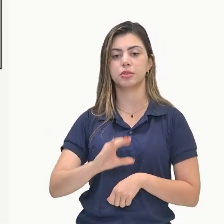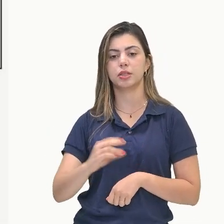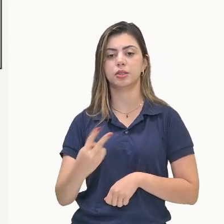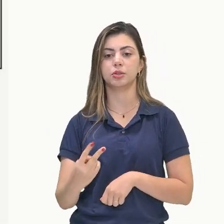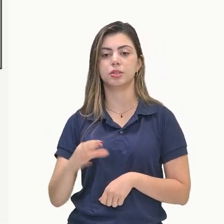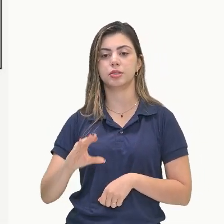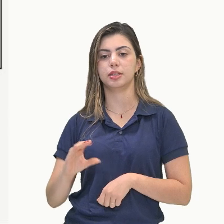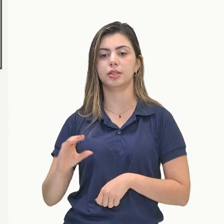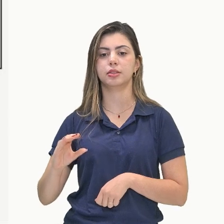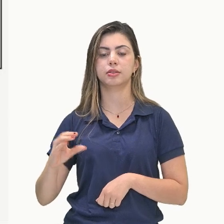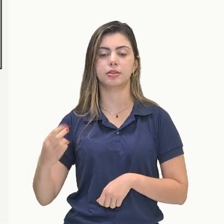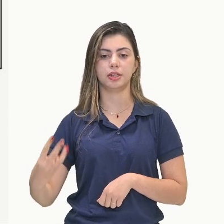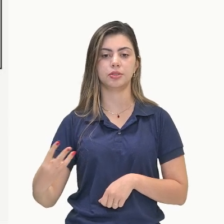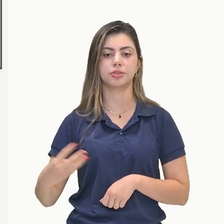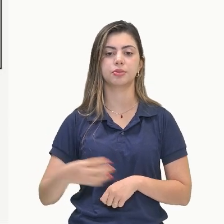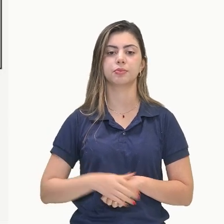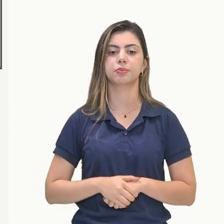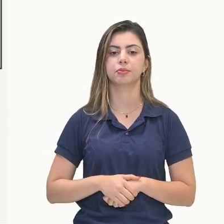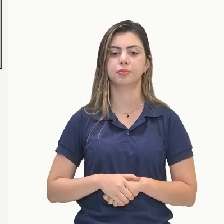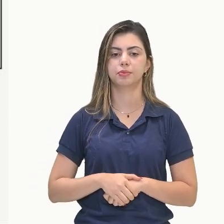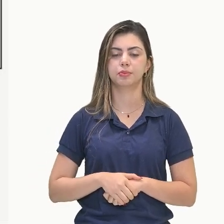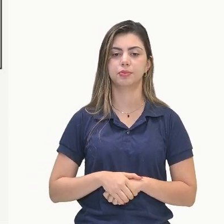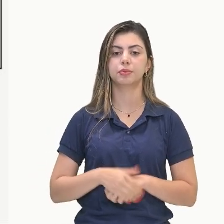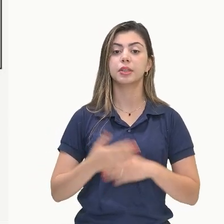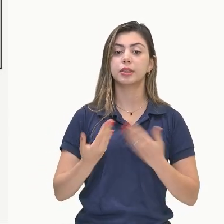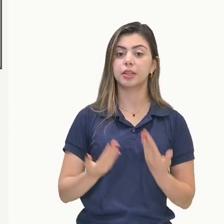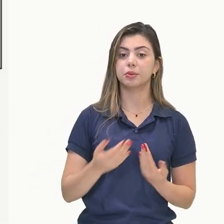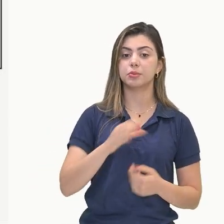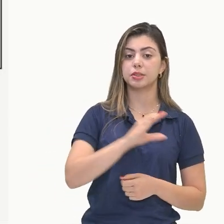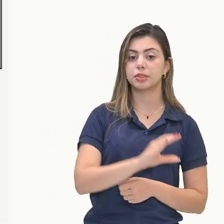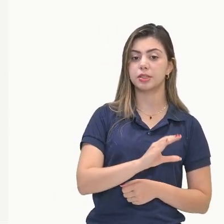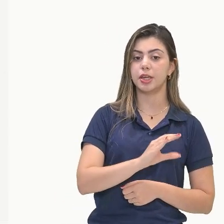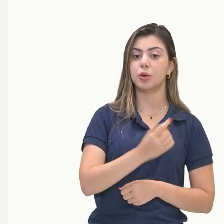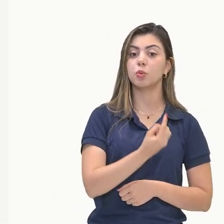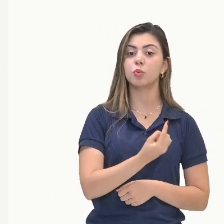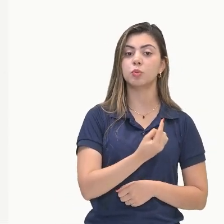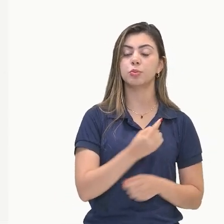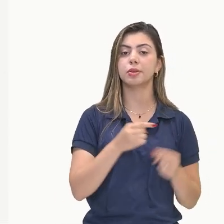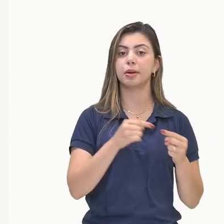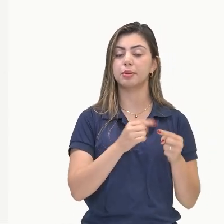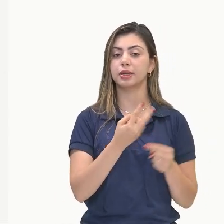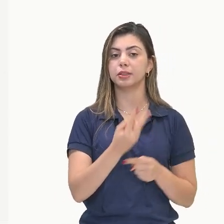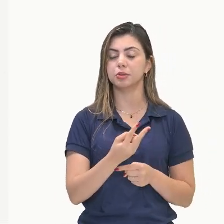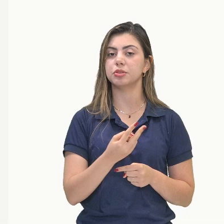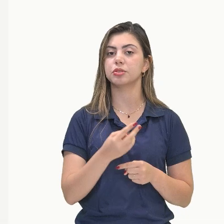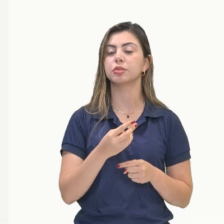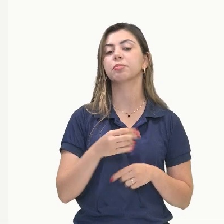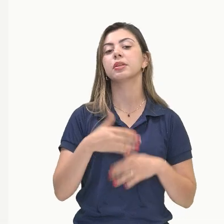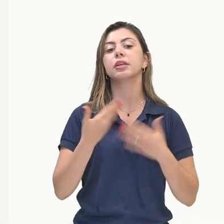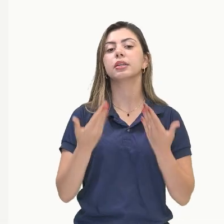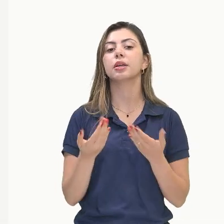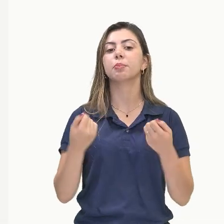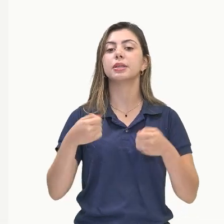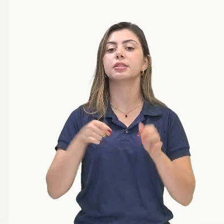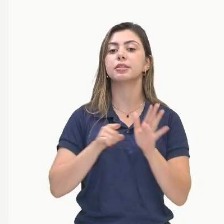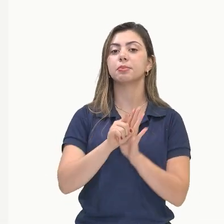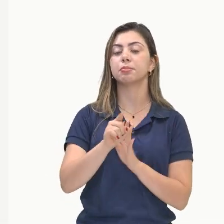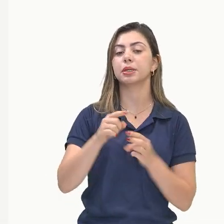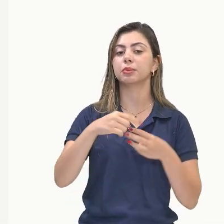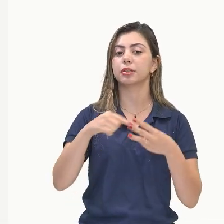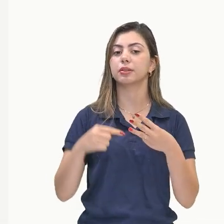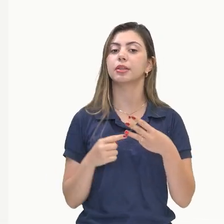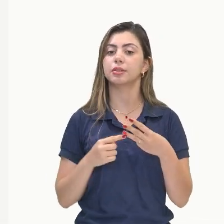2, C2, 4 e C3, 12. O que é que eu quero aqui? Eu quero calcular 3 itens. Eu